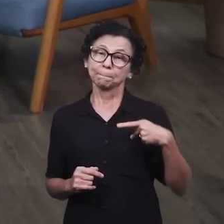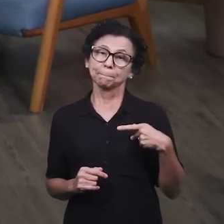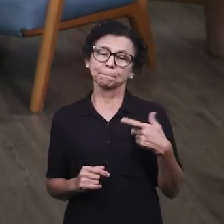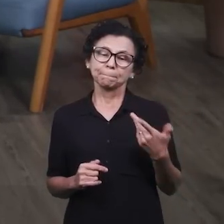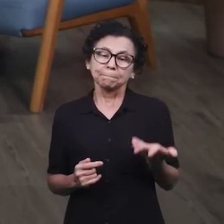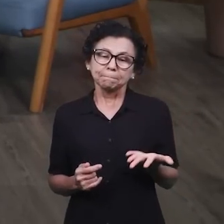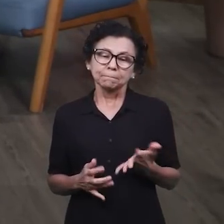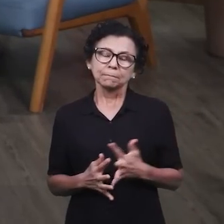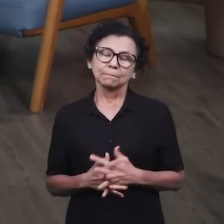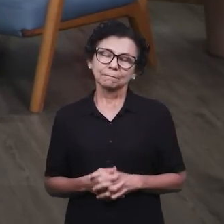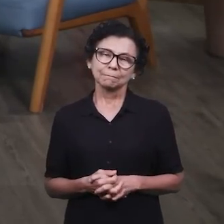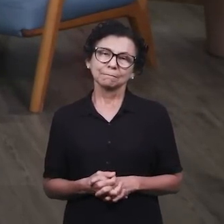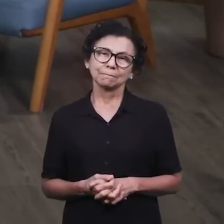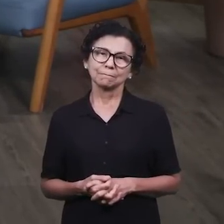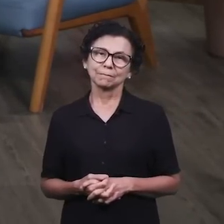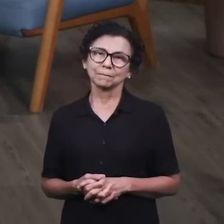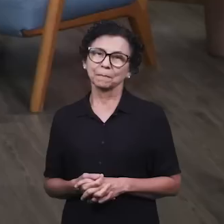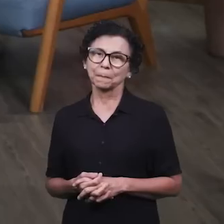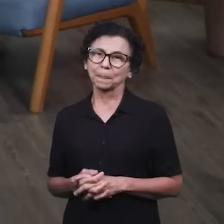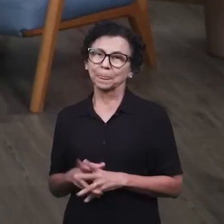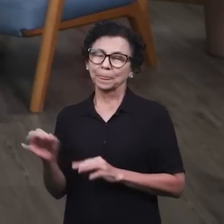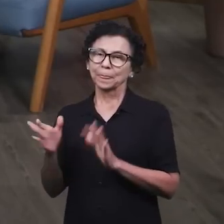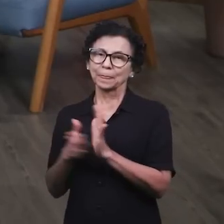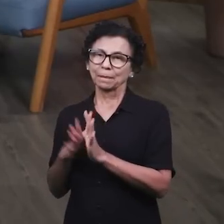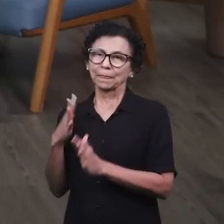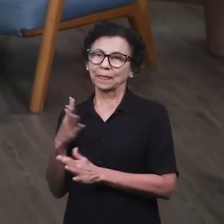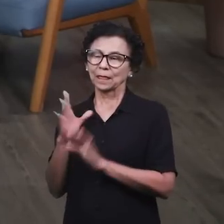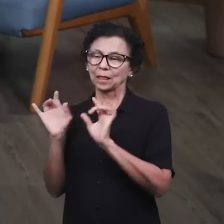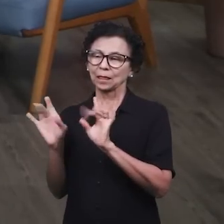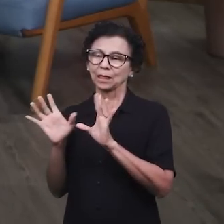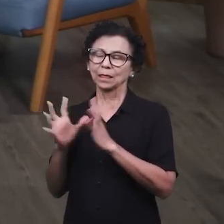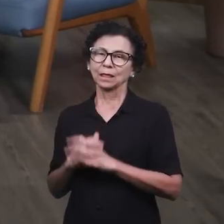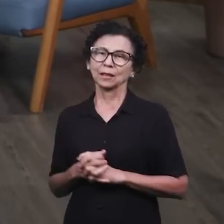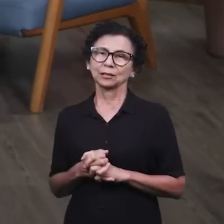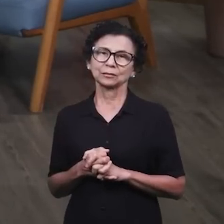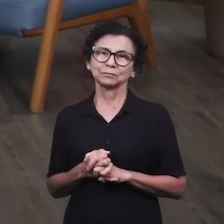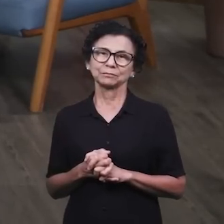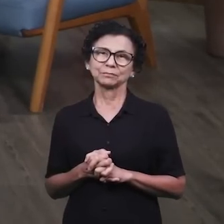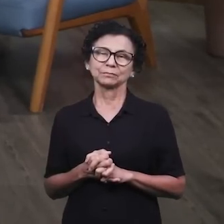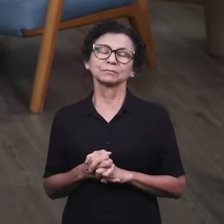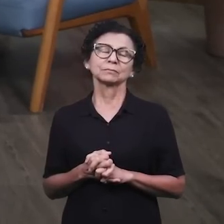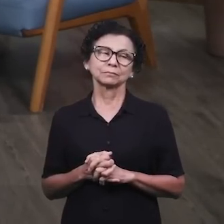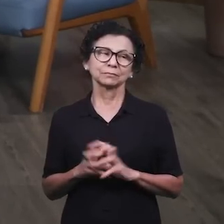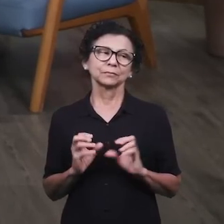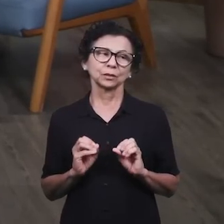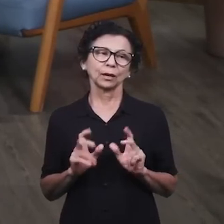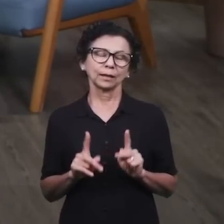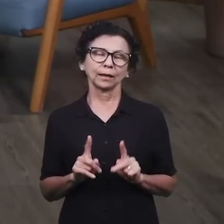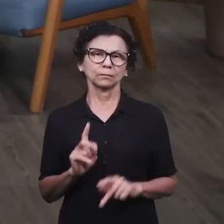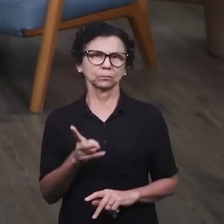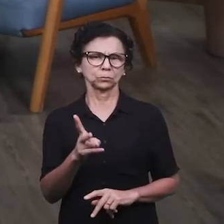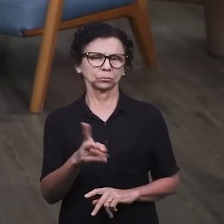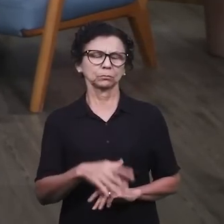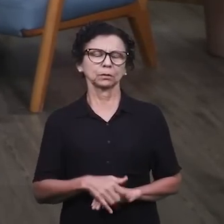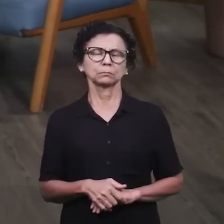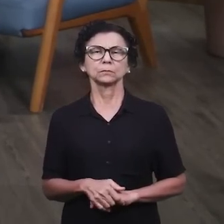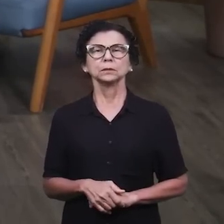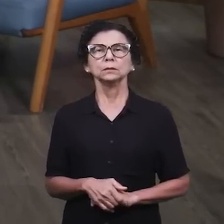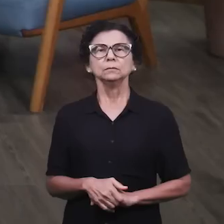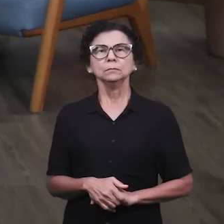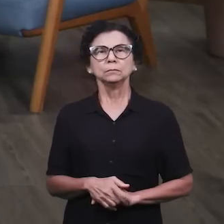aquilo que é o campo dos seus próprios interesses, dos seus interesses religiosos,